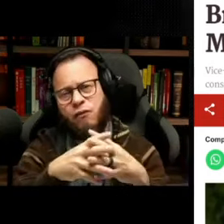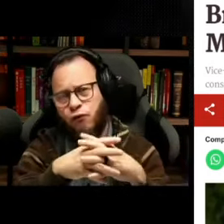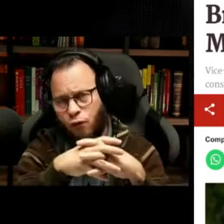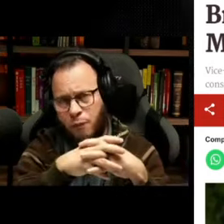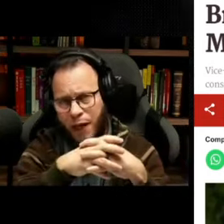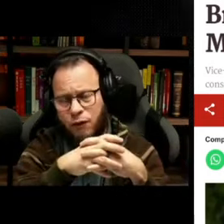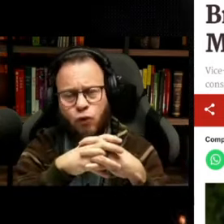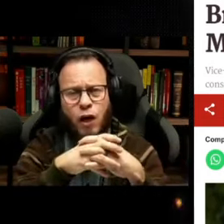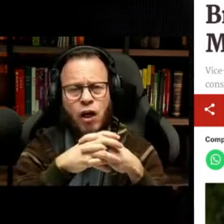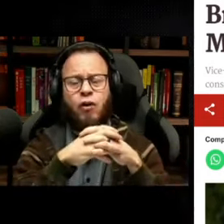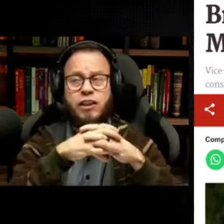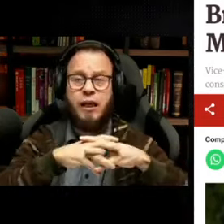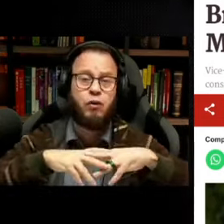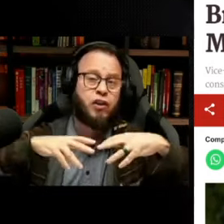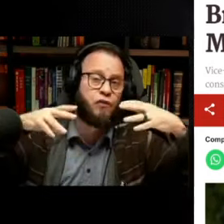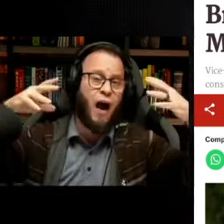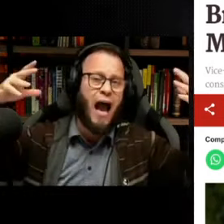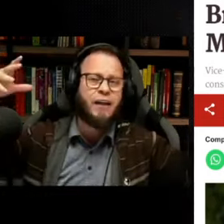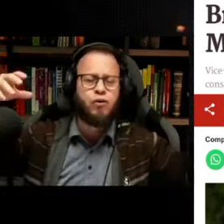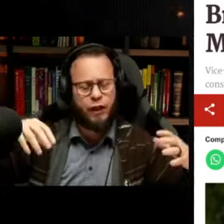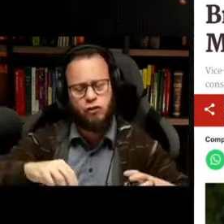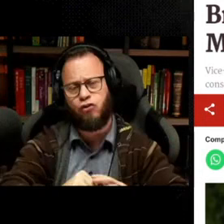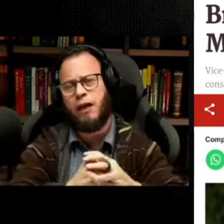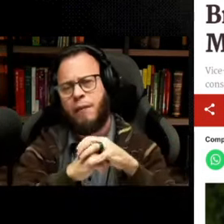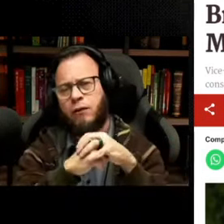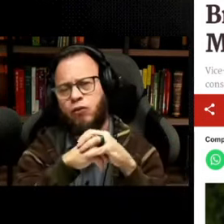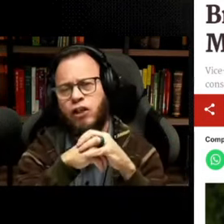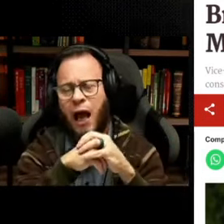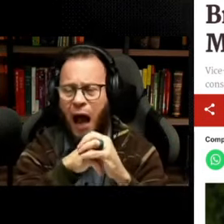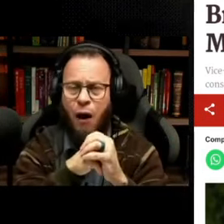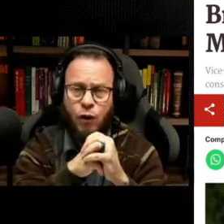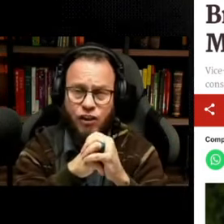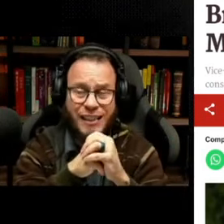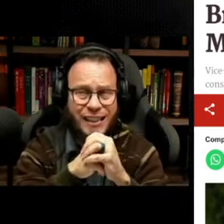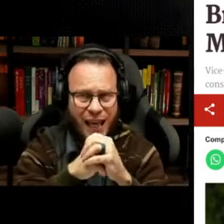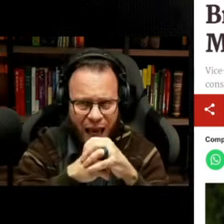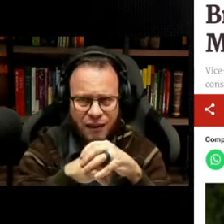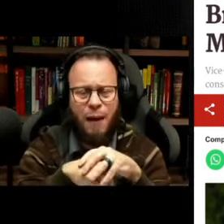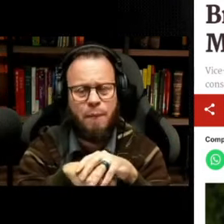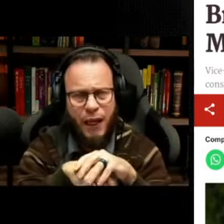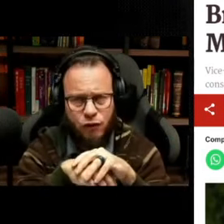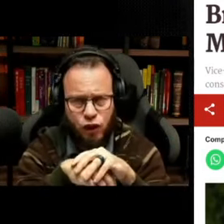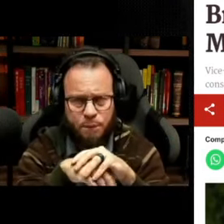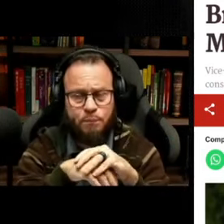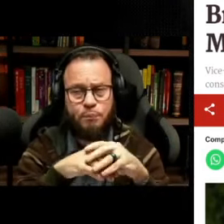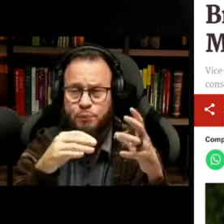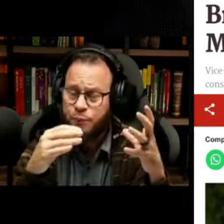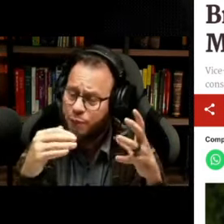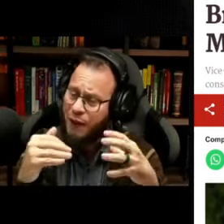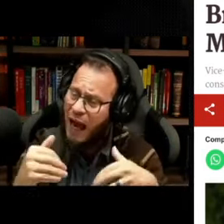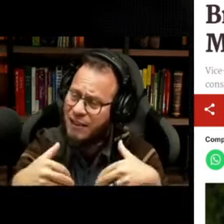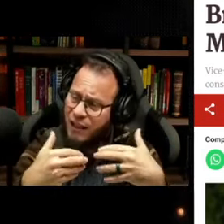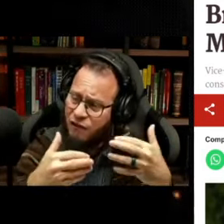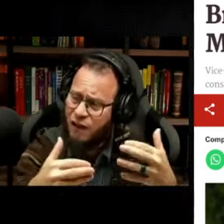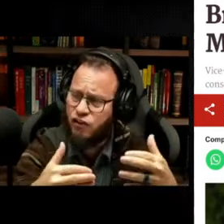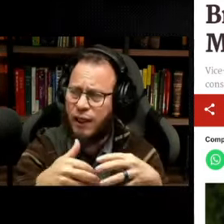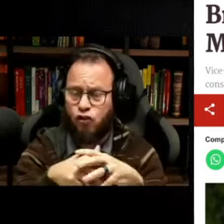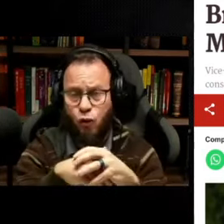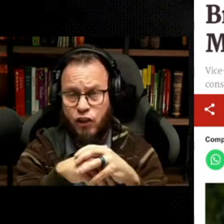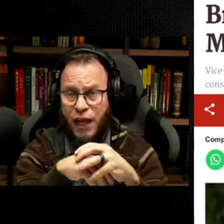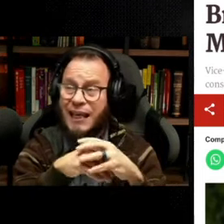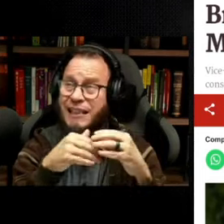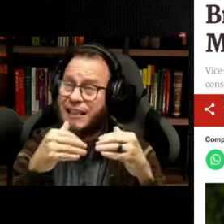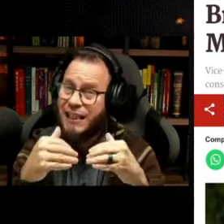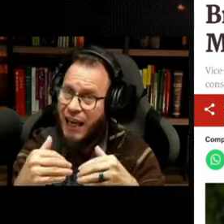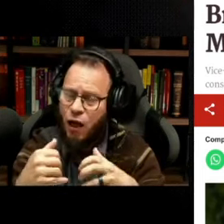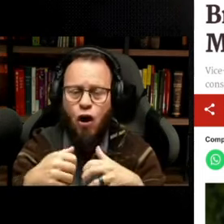desse envolvimento? Nós temos vários questionamentos aonde certamente as